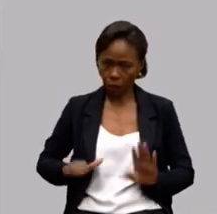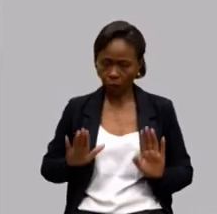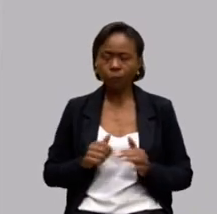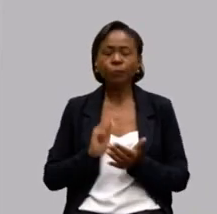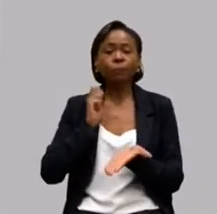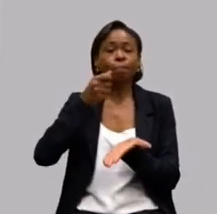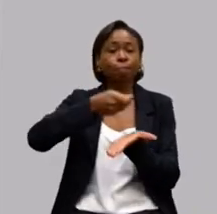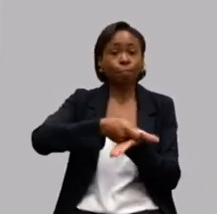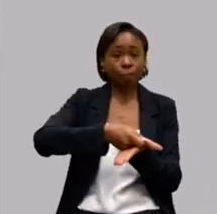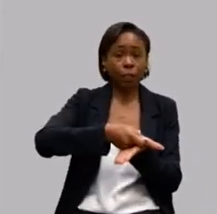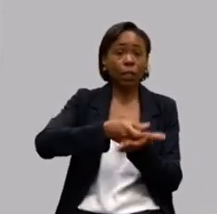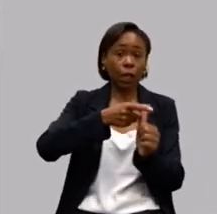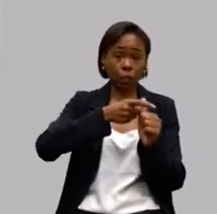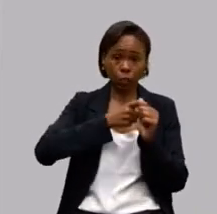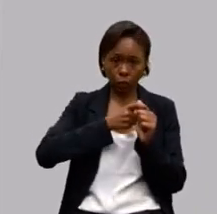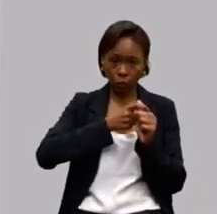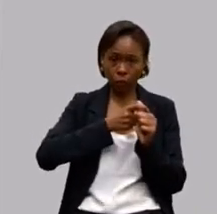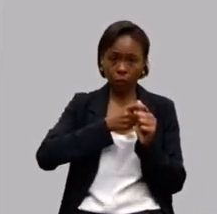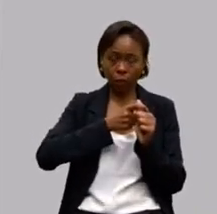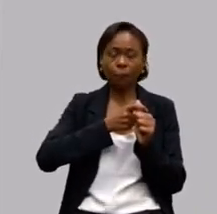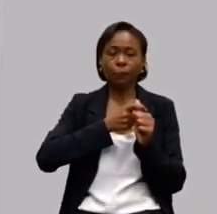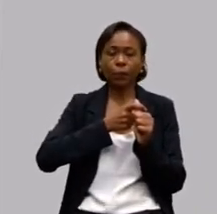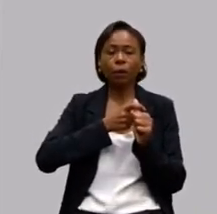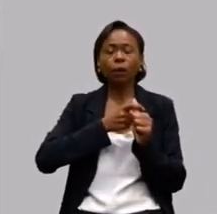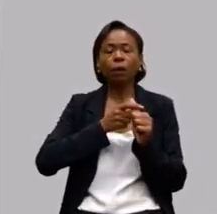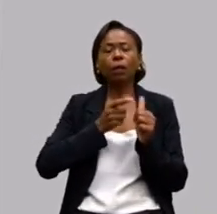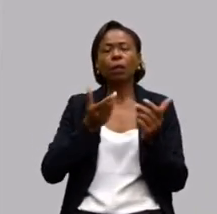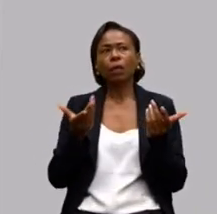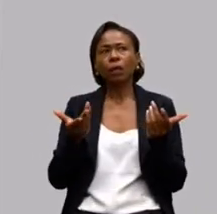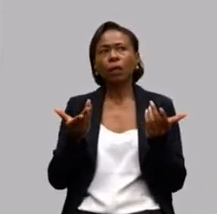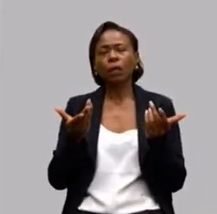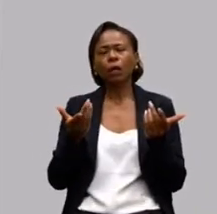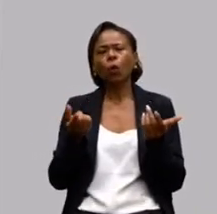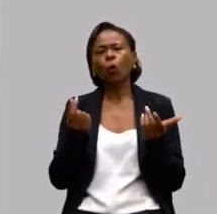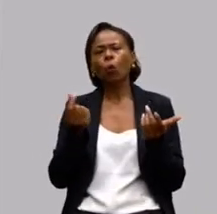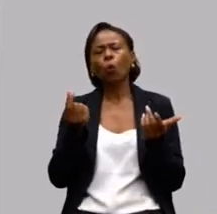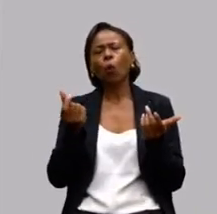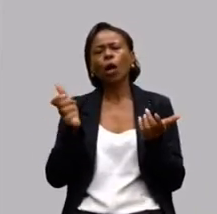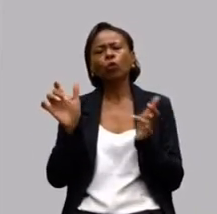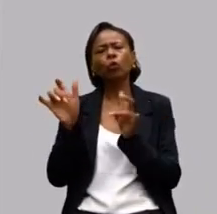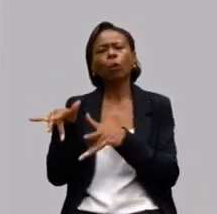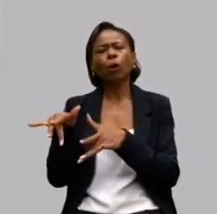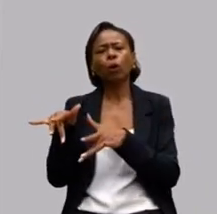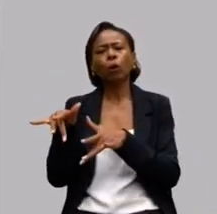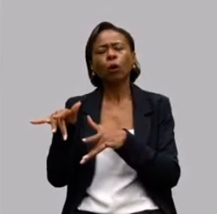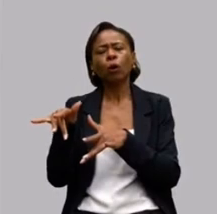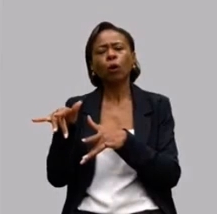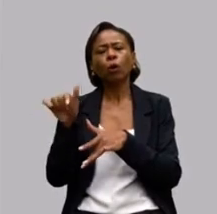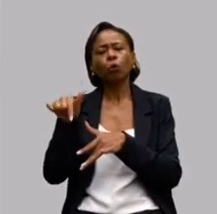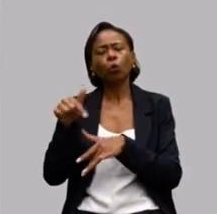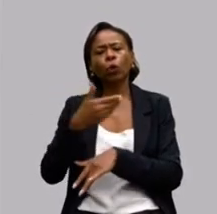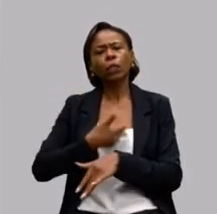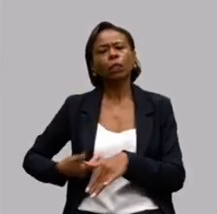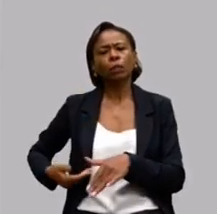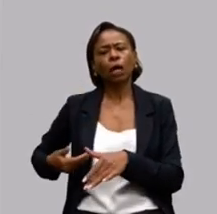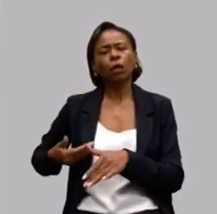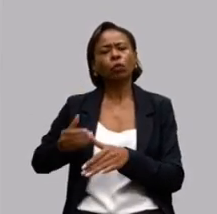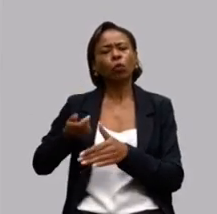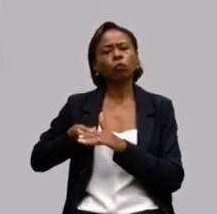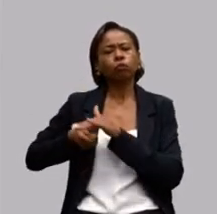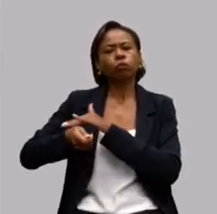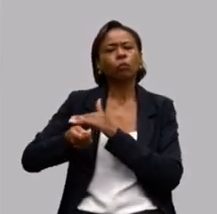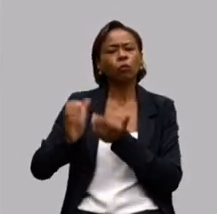Pagamento da dívida pública e a relação, quanto sobrou efetivamente para o Estado investir. E aí vocês vão